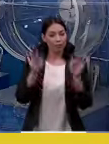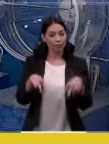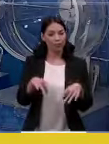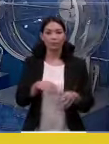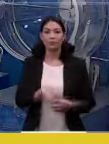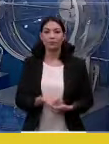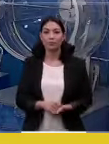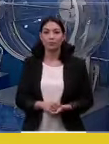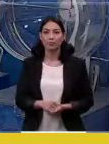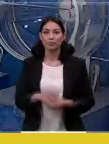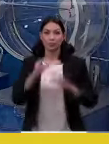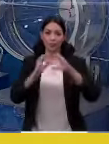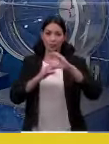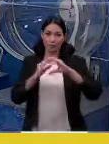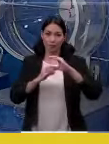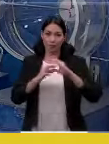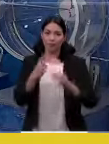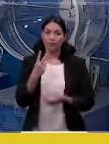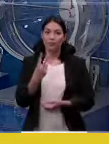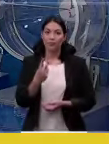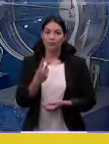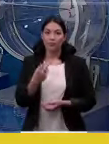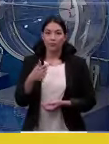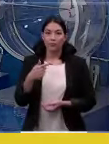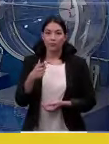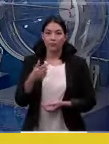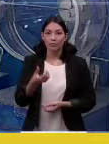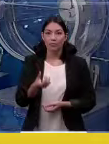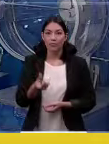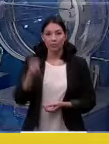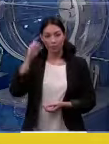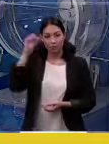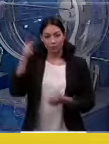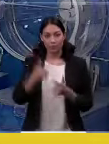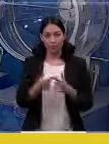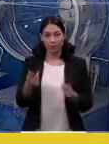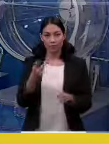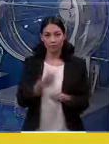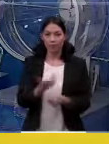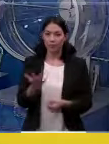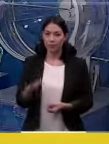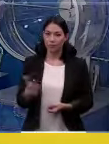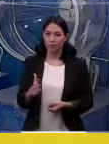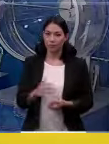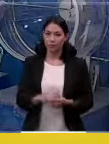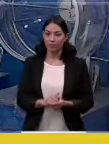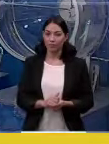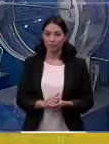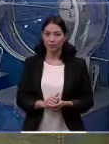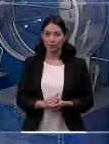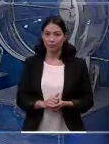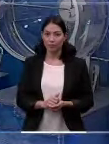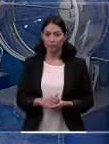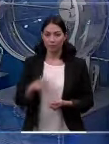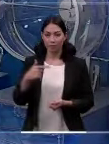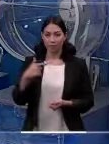fim. Este é o concurso número 276 do Dia de Sorte. O prêmio estimado hoje é de